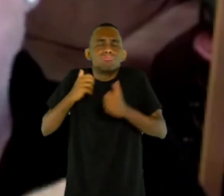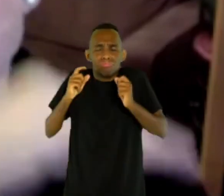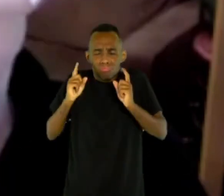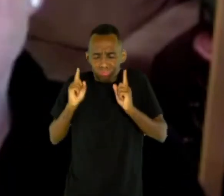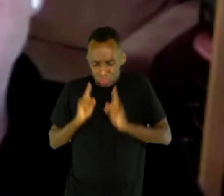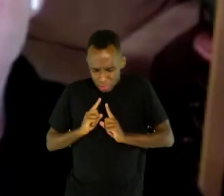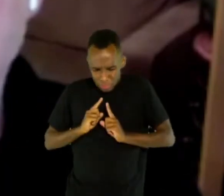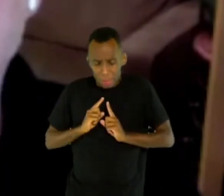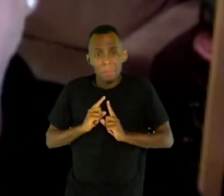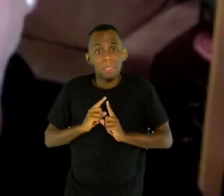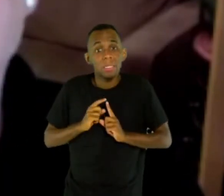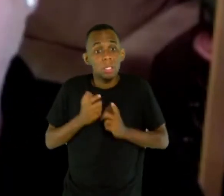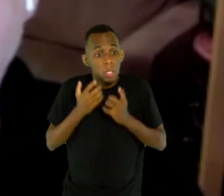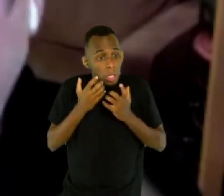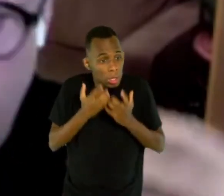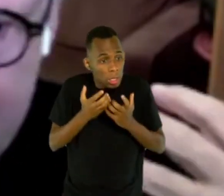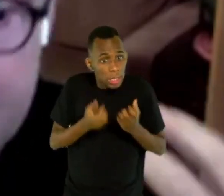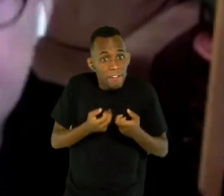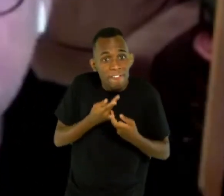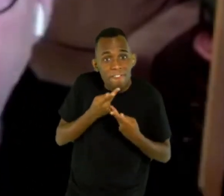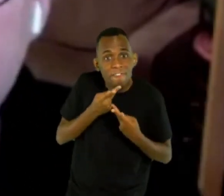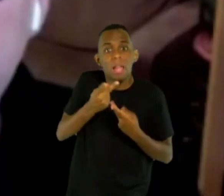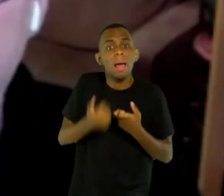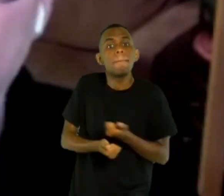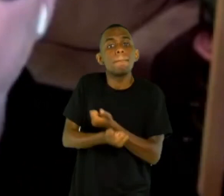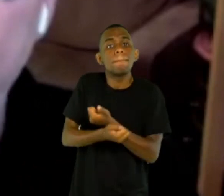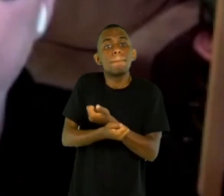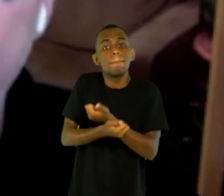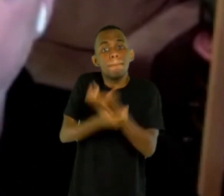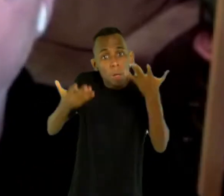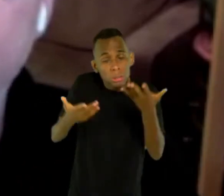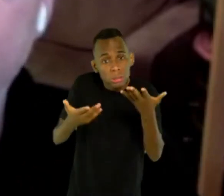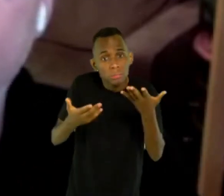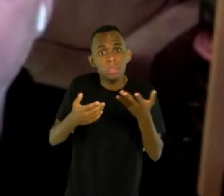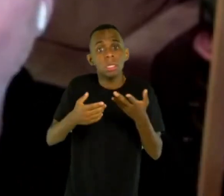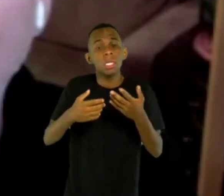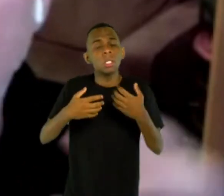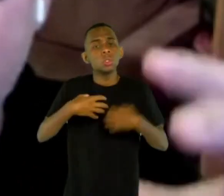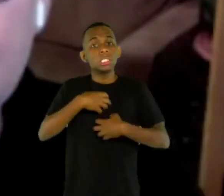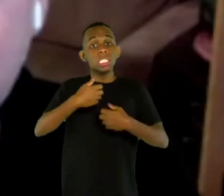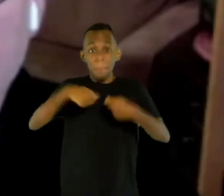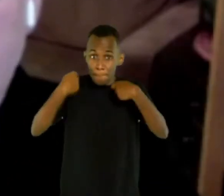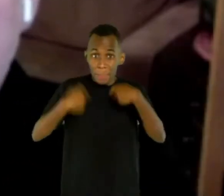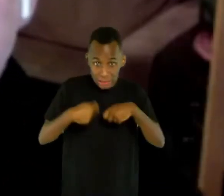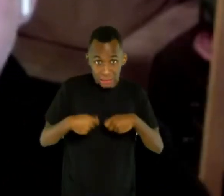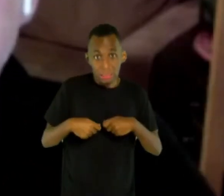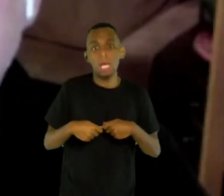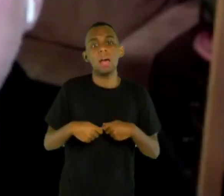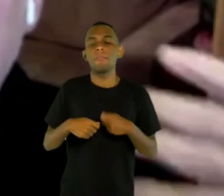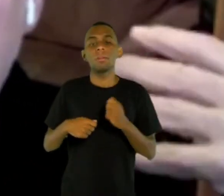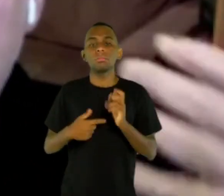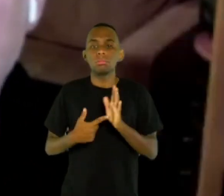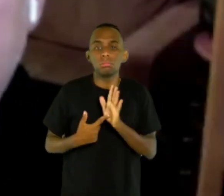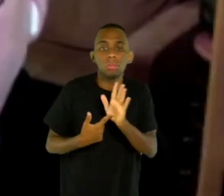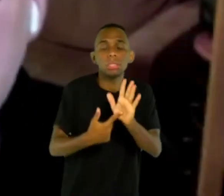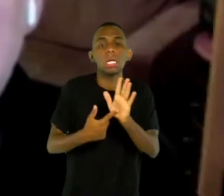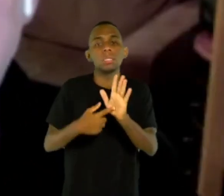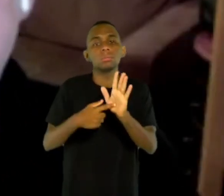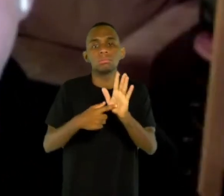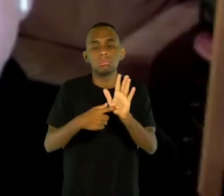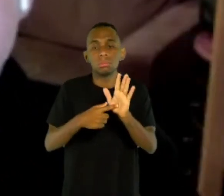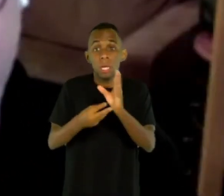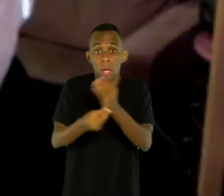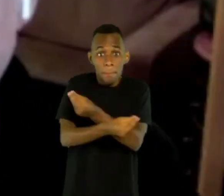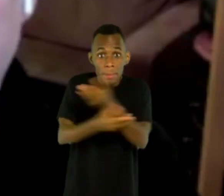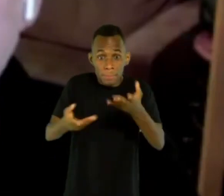isso, foi uma necessidade mesmo de colocar isso na alma das pessoas, para mostrar que